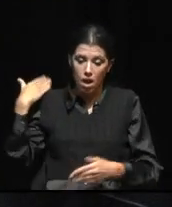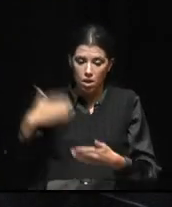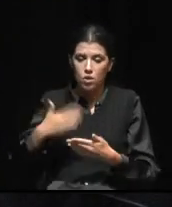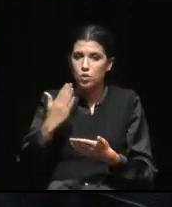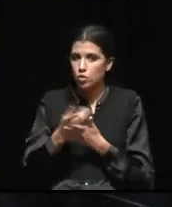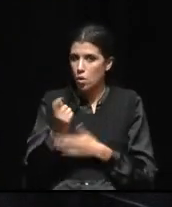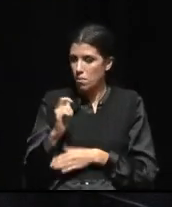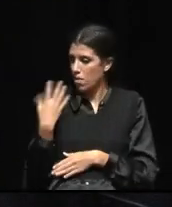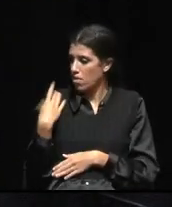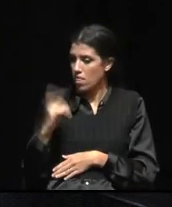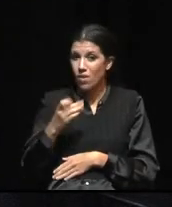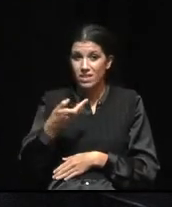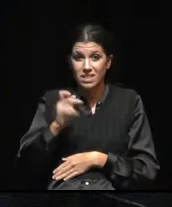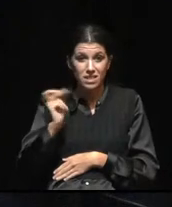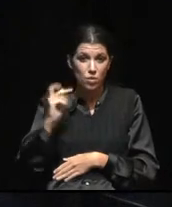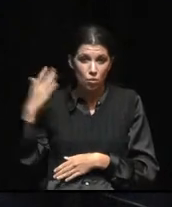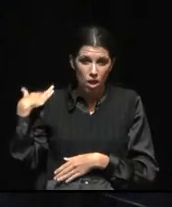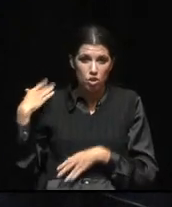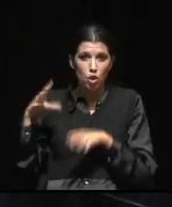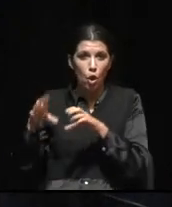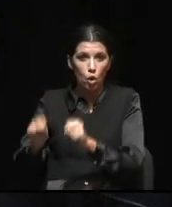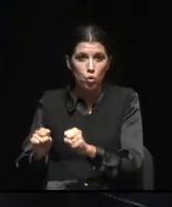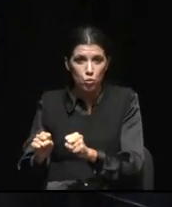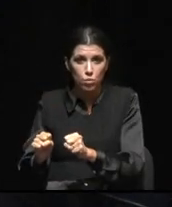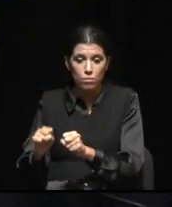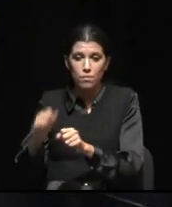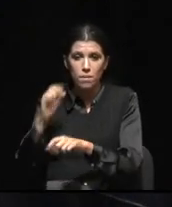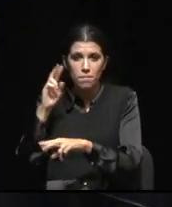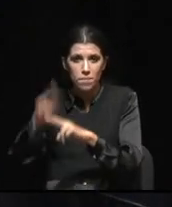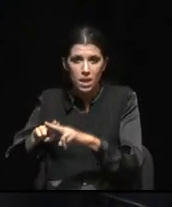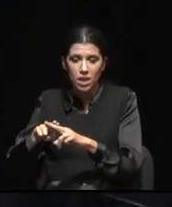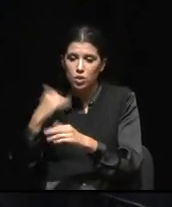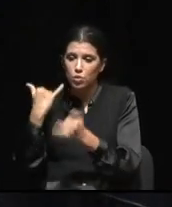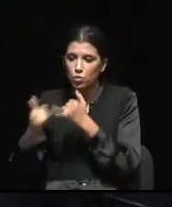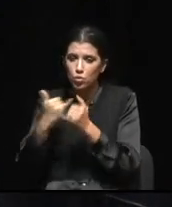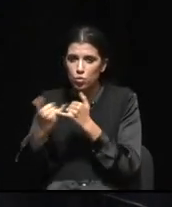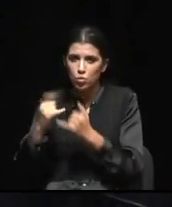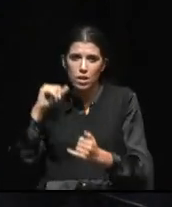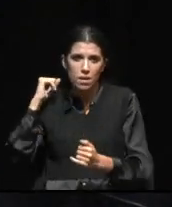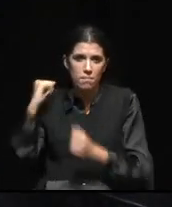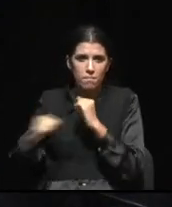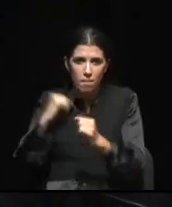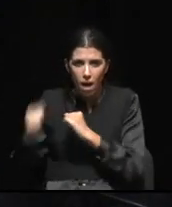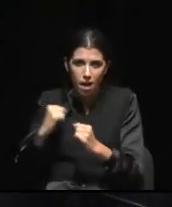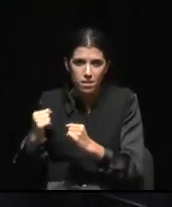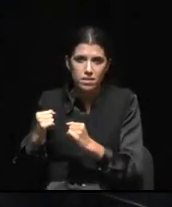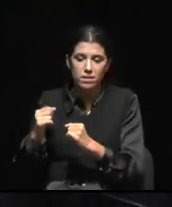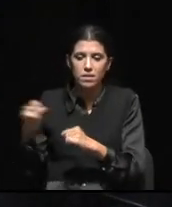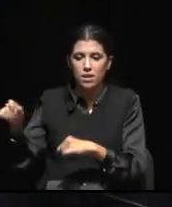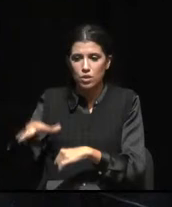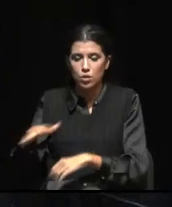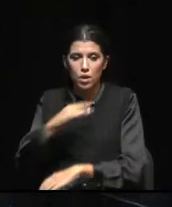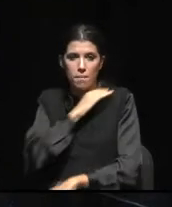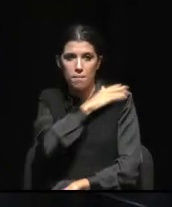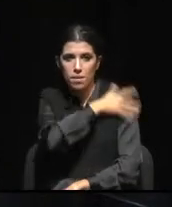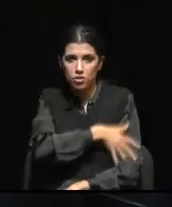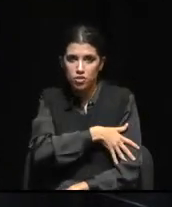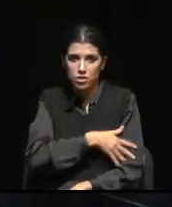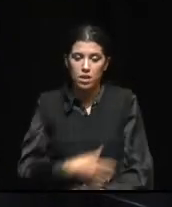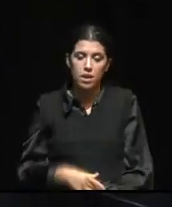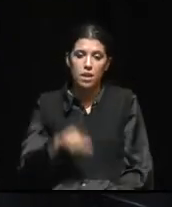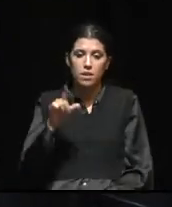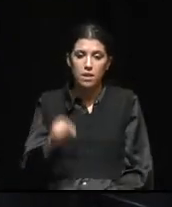apenas há alguns meses ocupa prende tortura e mata impunemente na Palestina